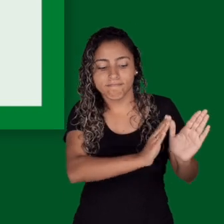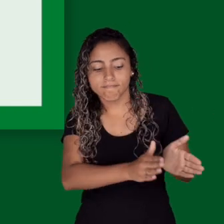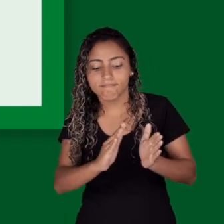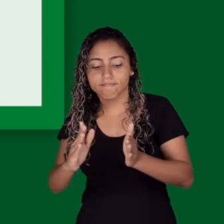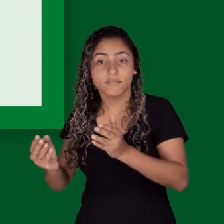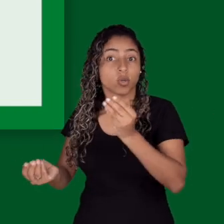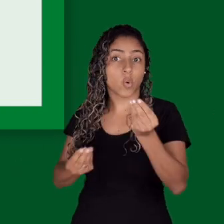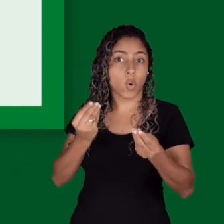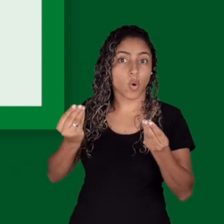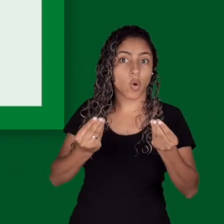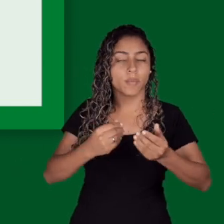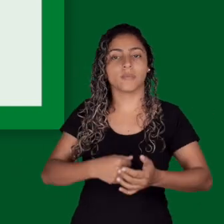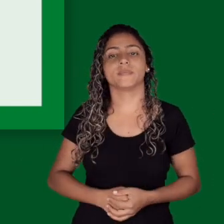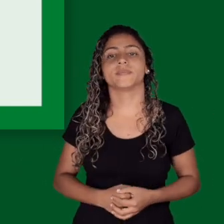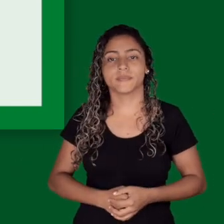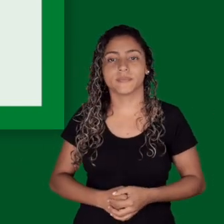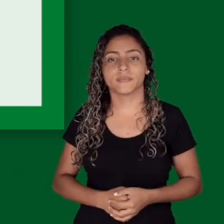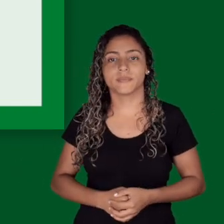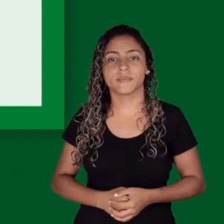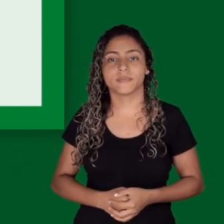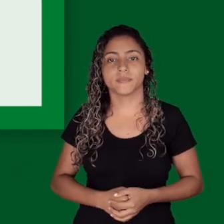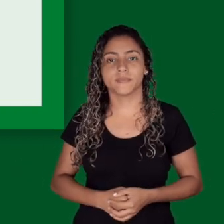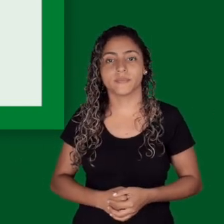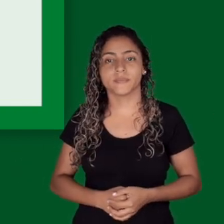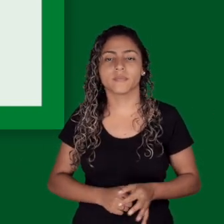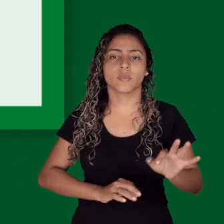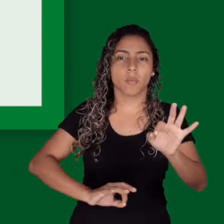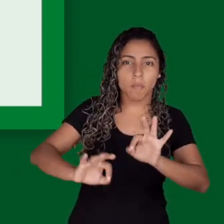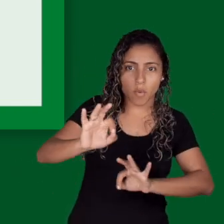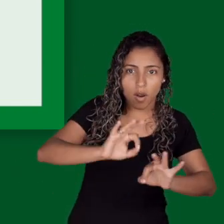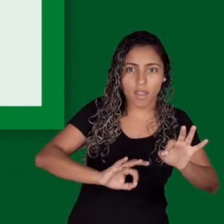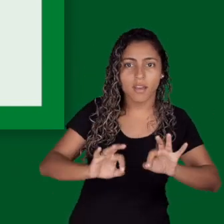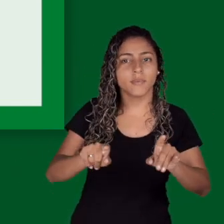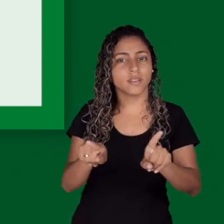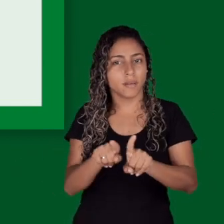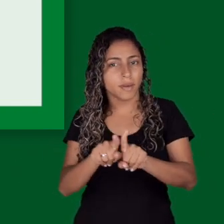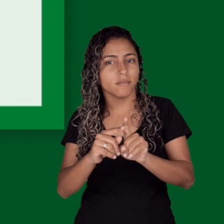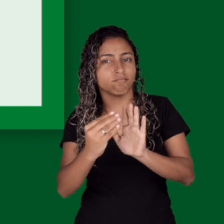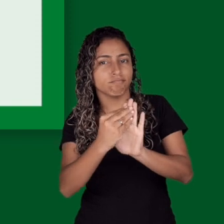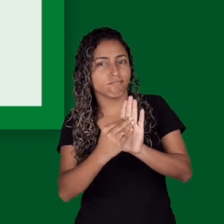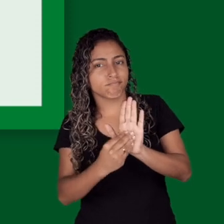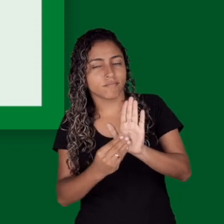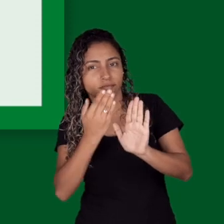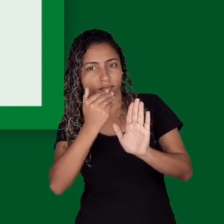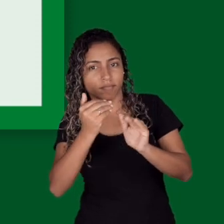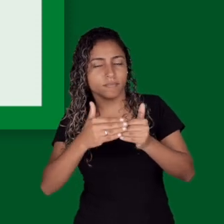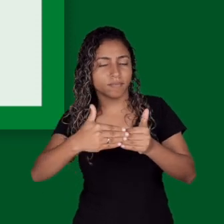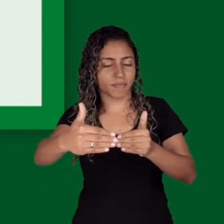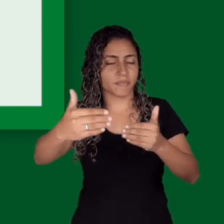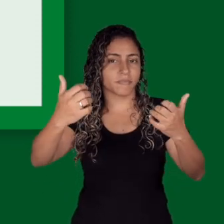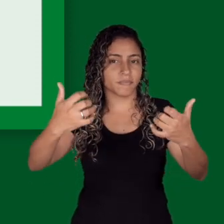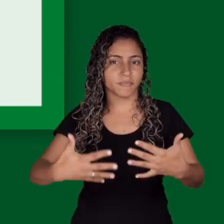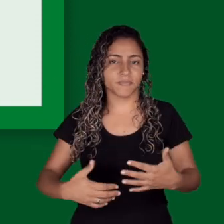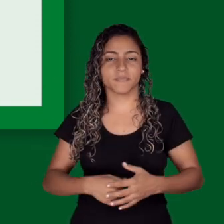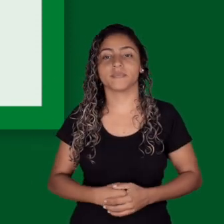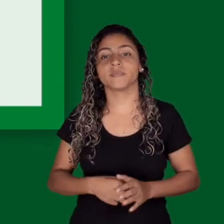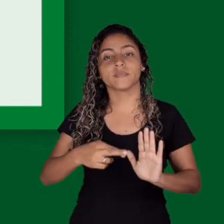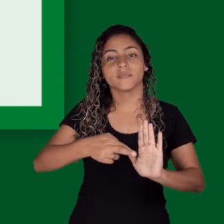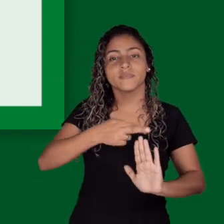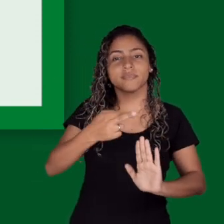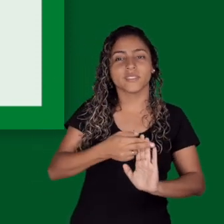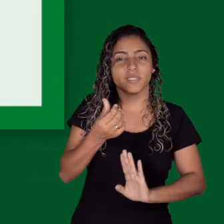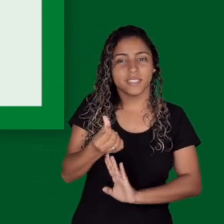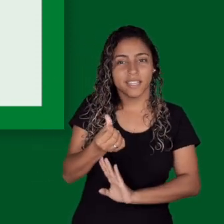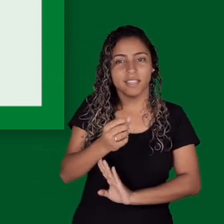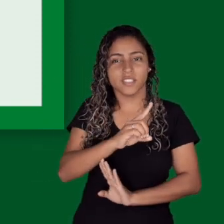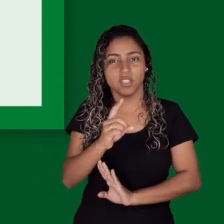cardápios da alimentação escolar. O Programa de Alimentação Escolar do Distrito Federal e os cardápios. Conforme a resolução número